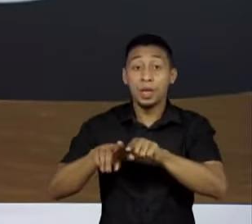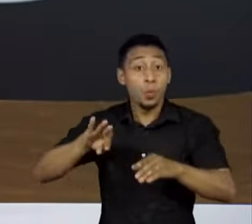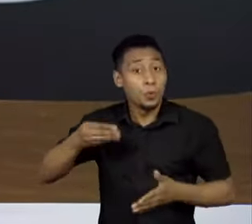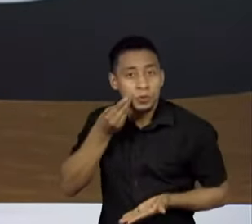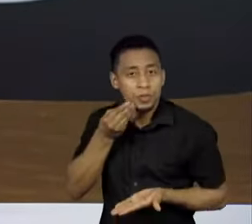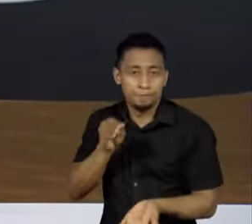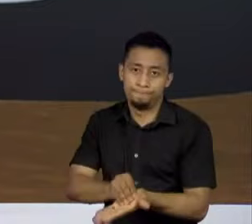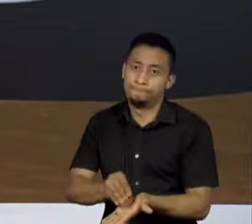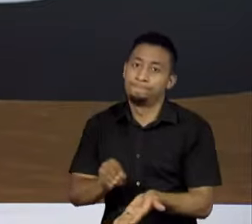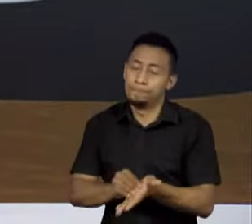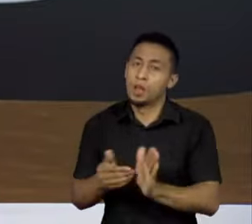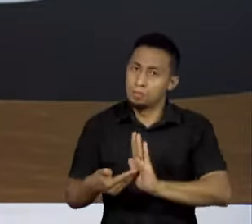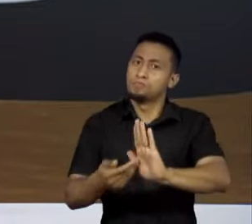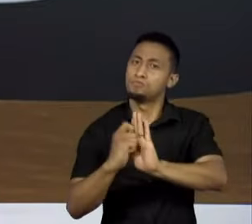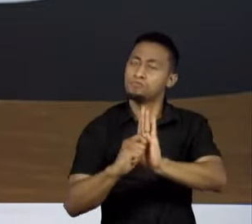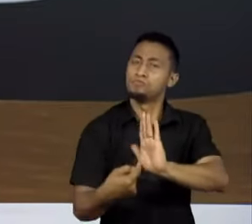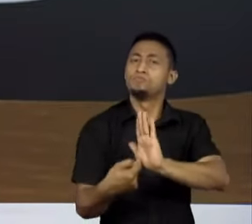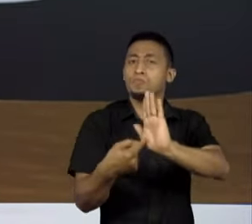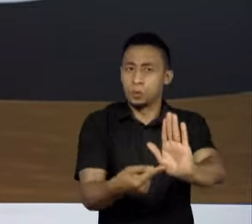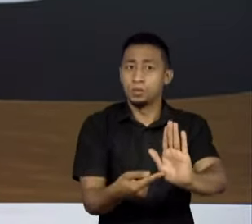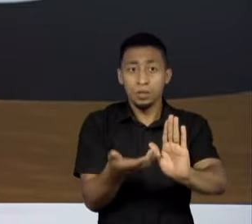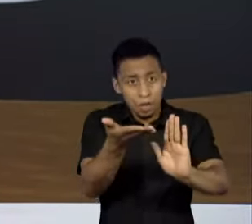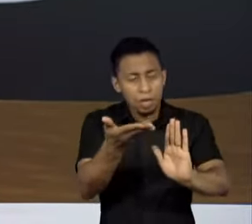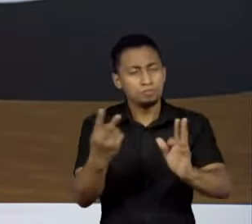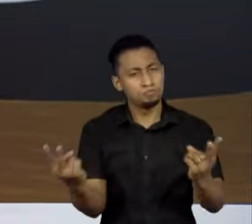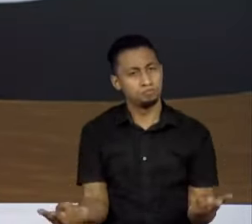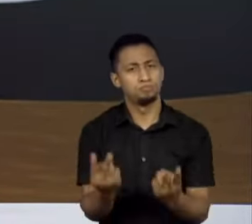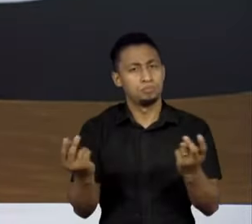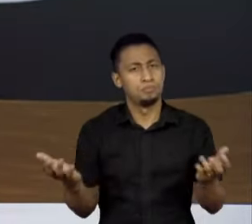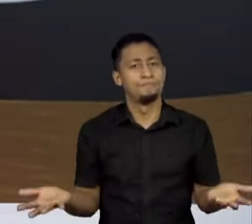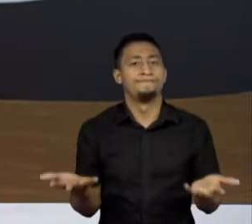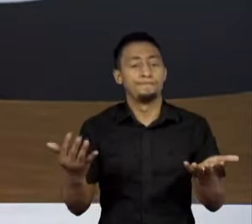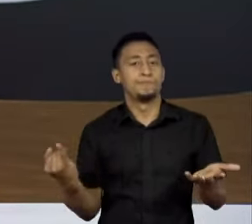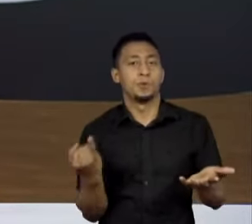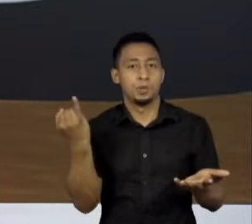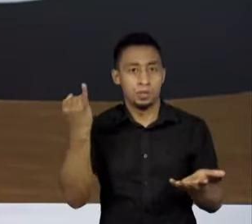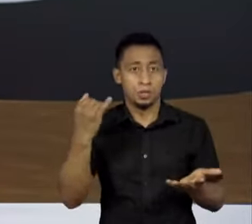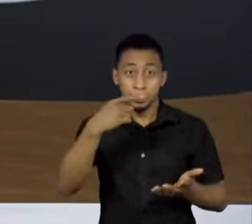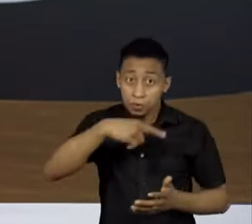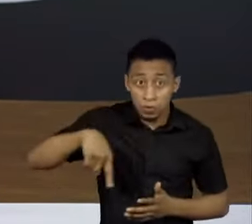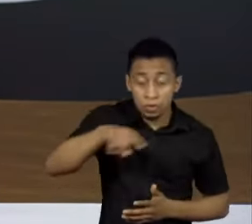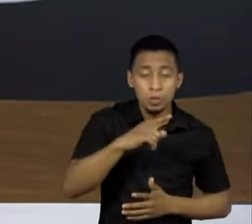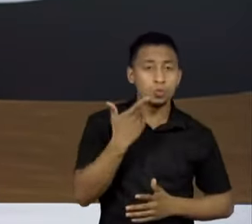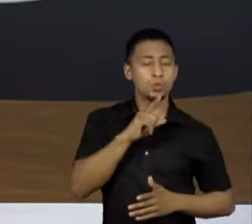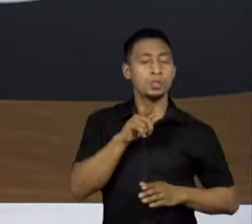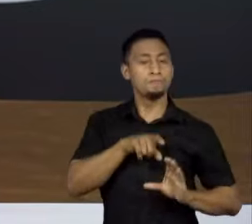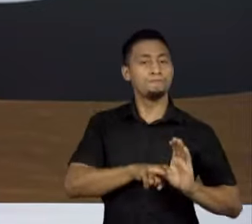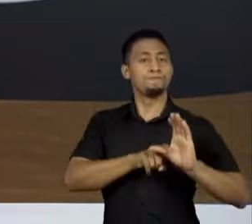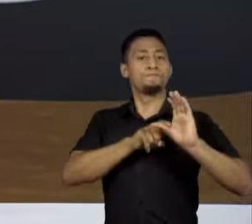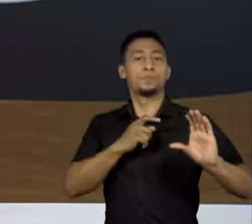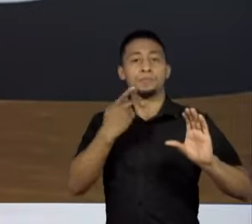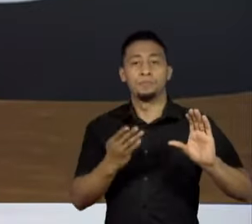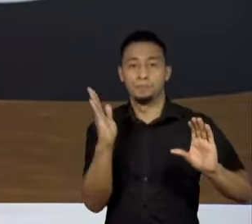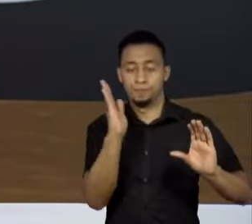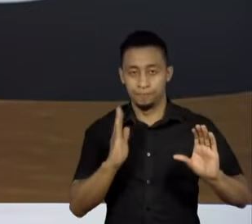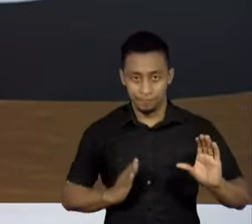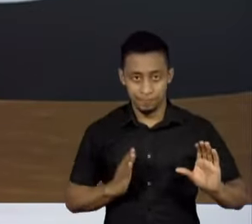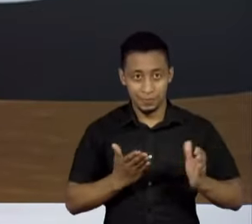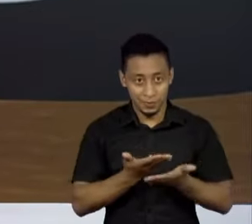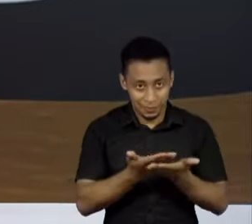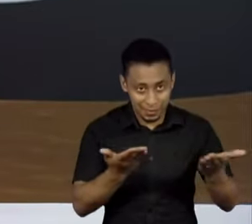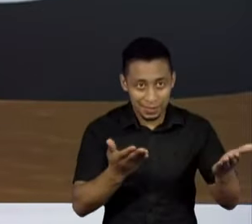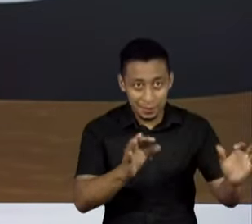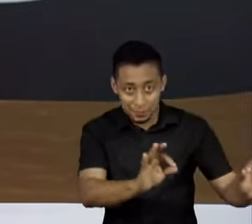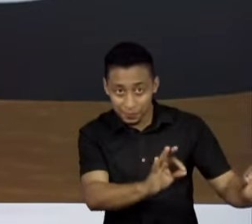oportunidades. Esta, sim, é uma contribuição valiosa para que busquemos a plena independência do Brasil. Vocês